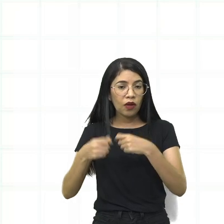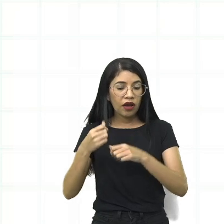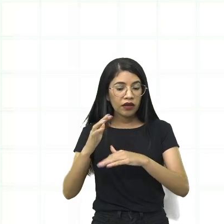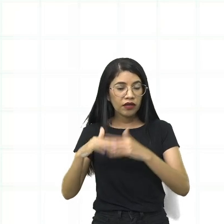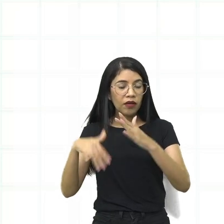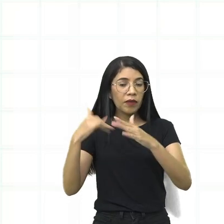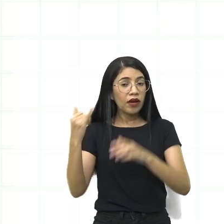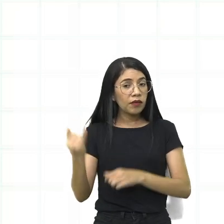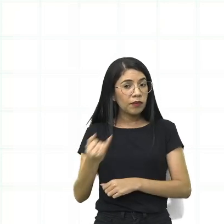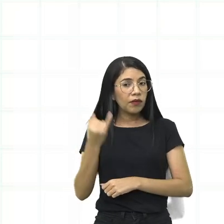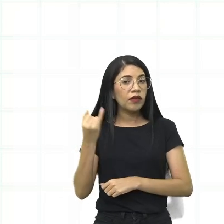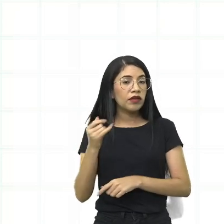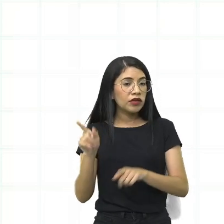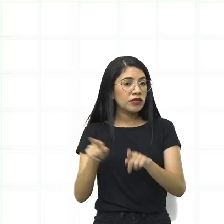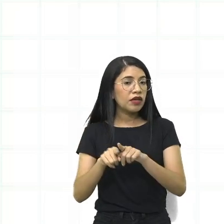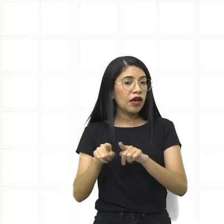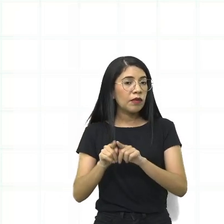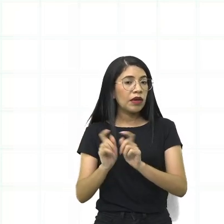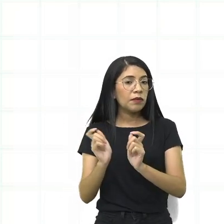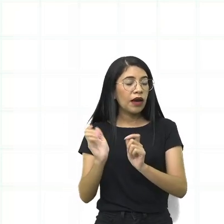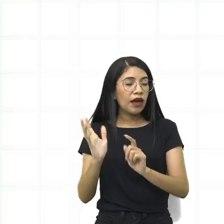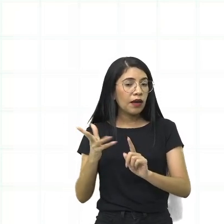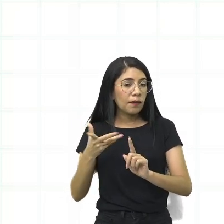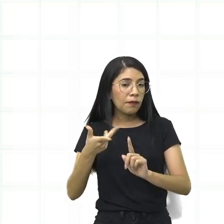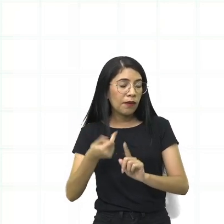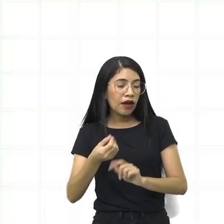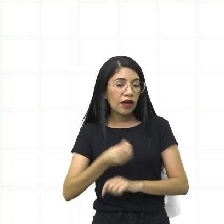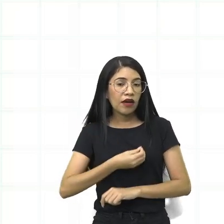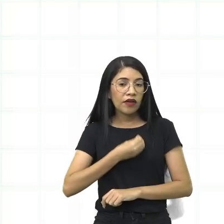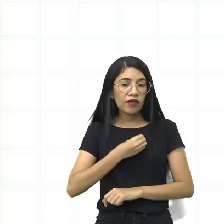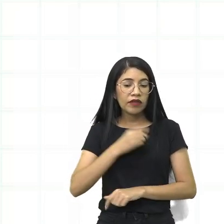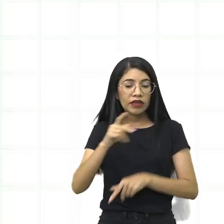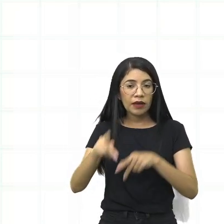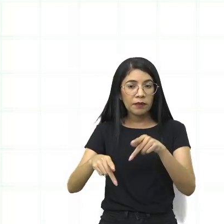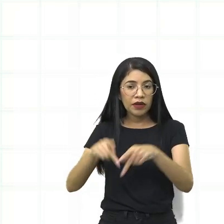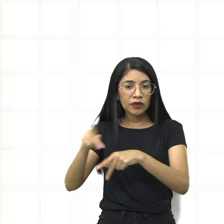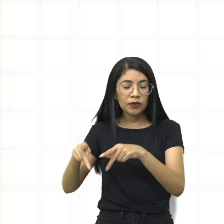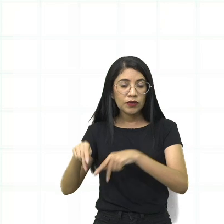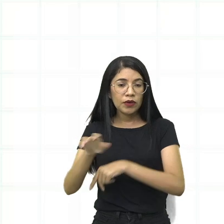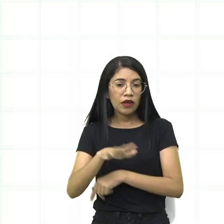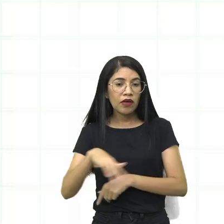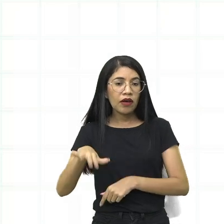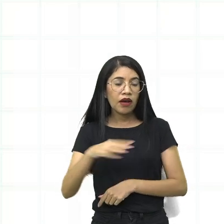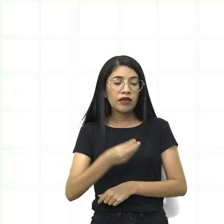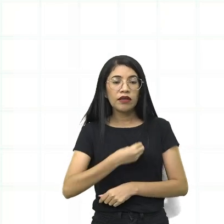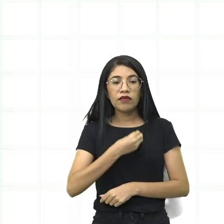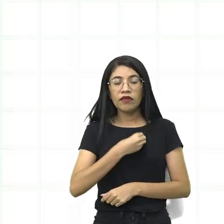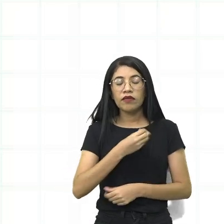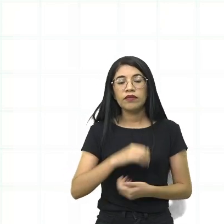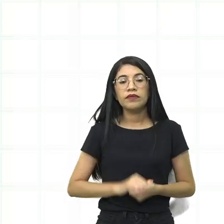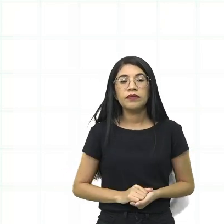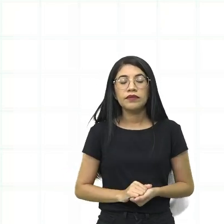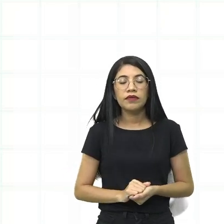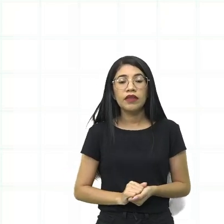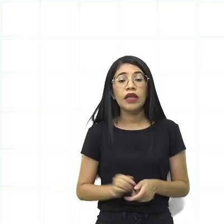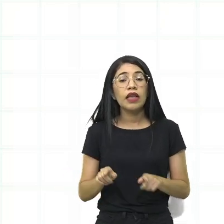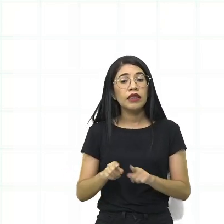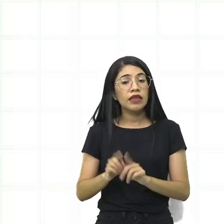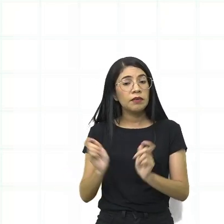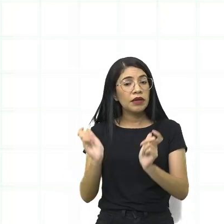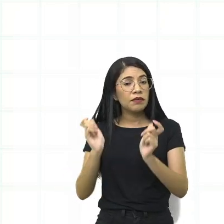é crucial para melhorar a qualidade de vida das populações locais e que é